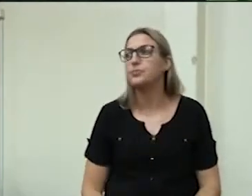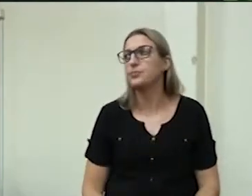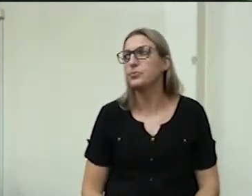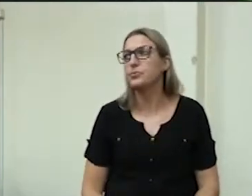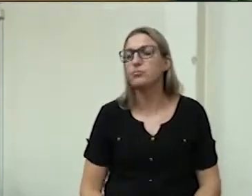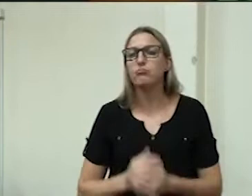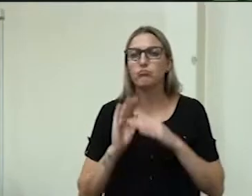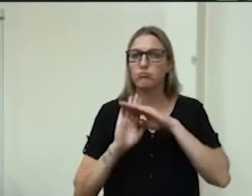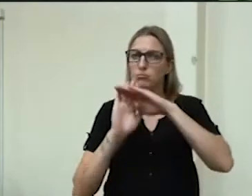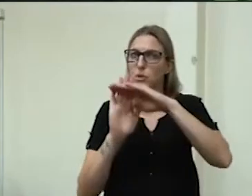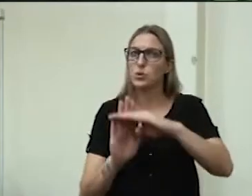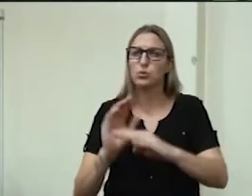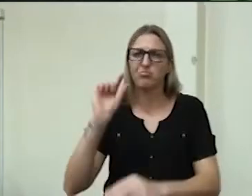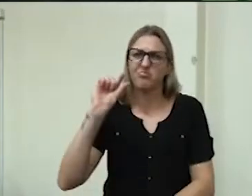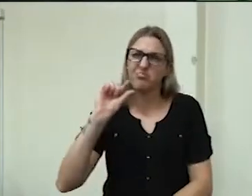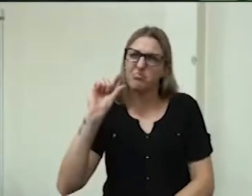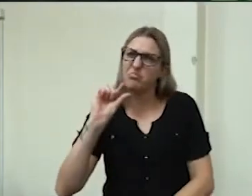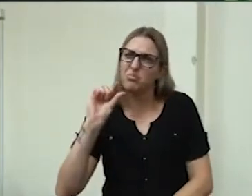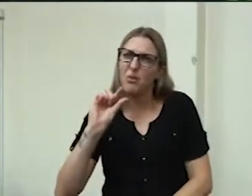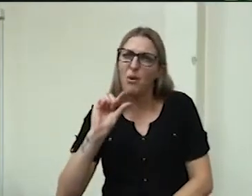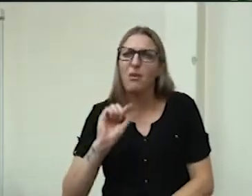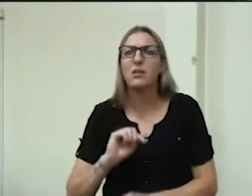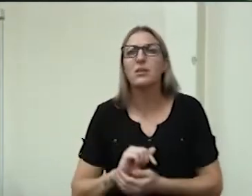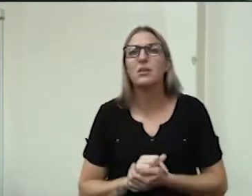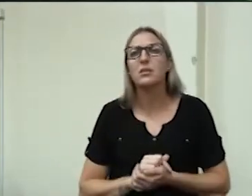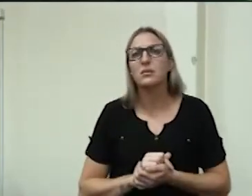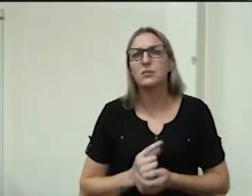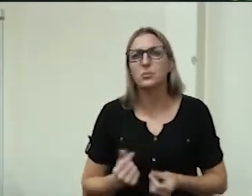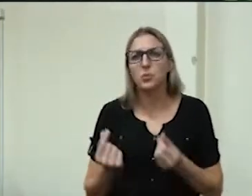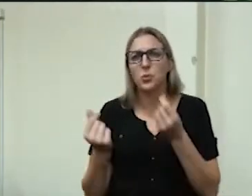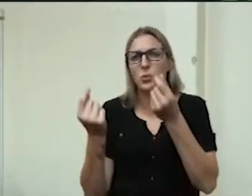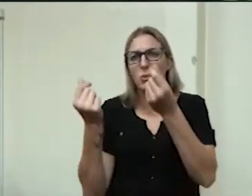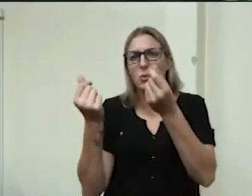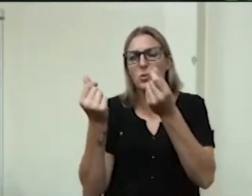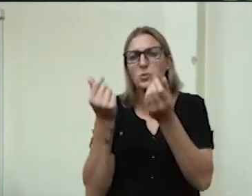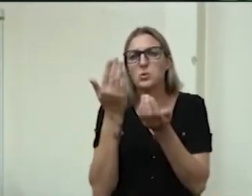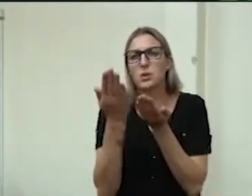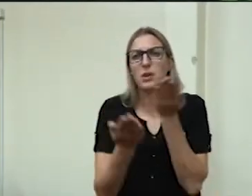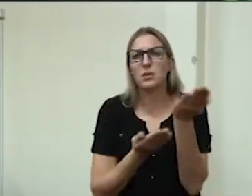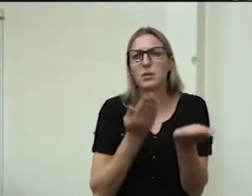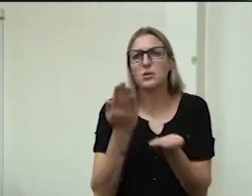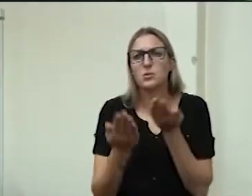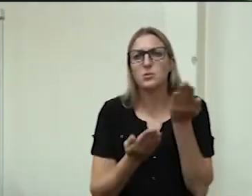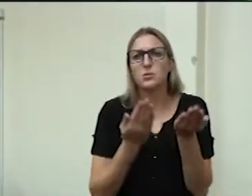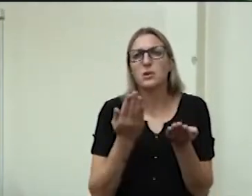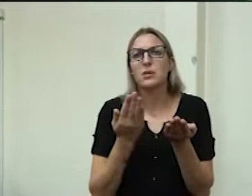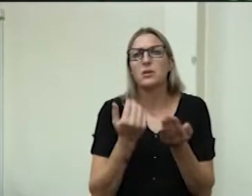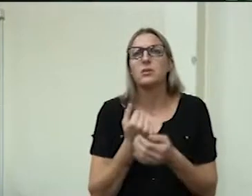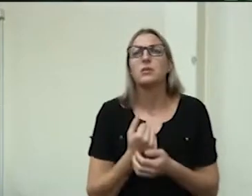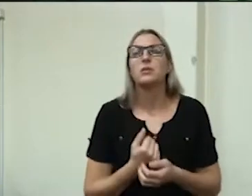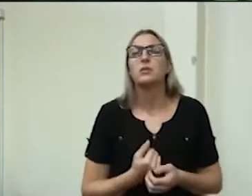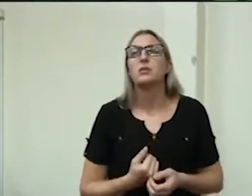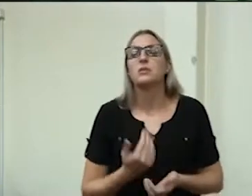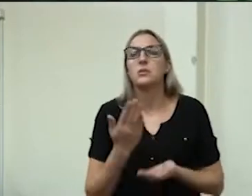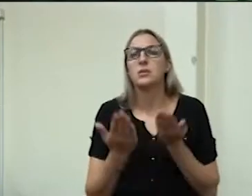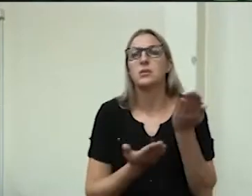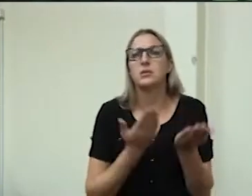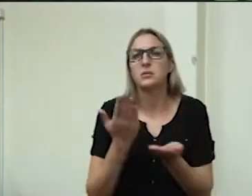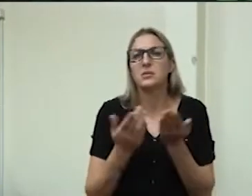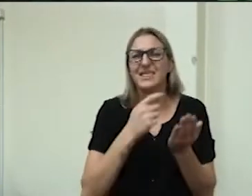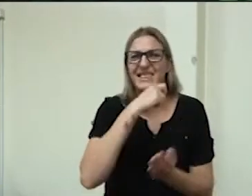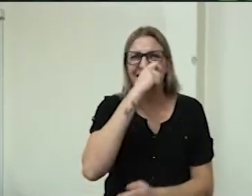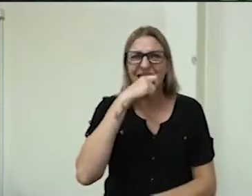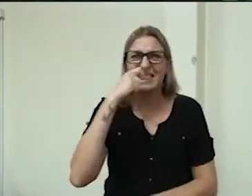é uma contribuição pequena, quase que irrisória no custo de um atendimento, só para concluir, senhor presidente, no